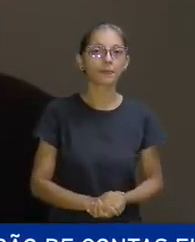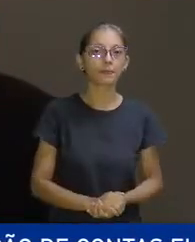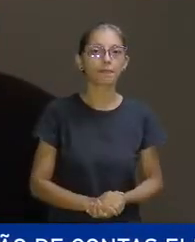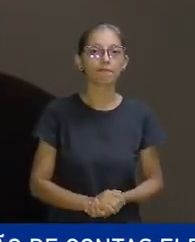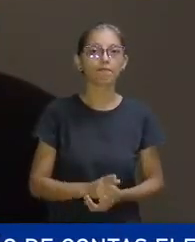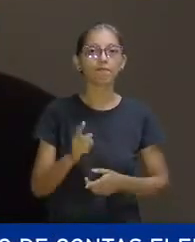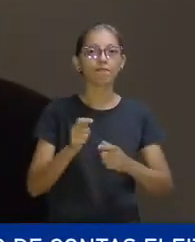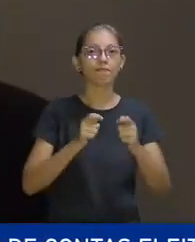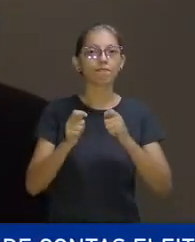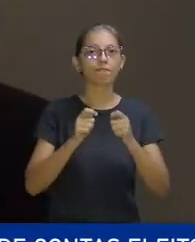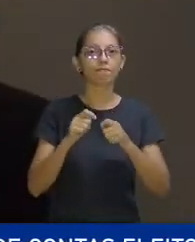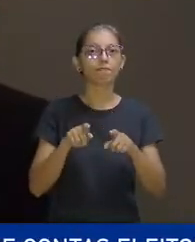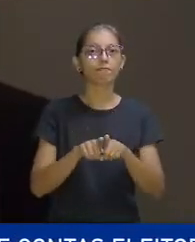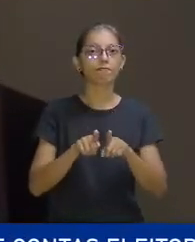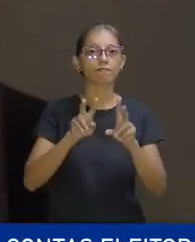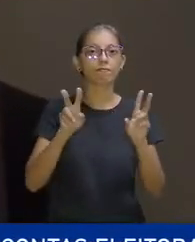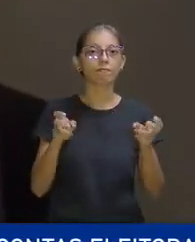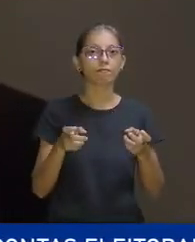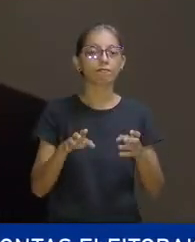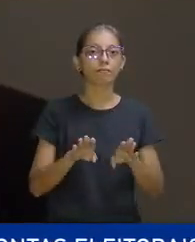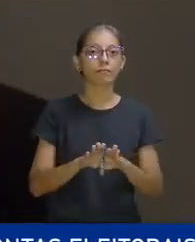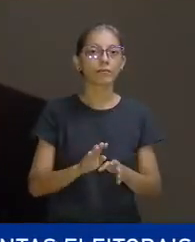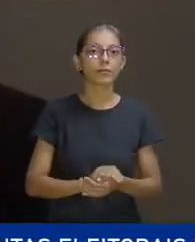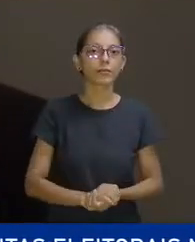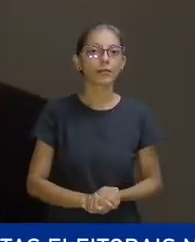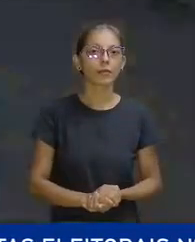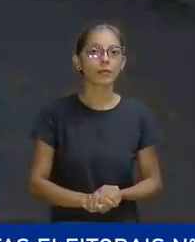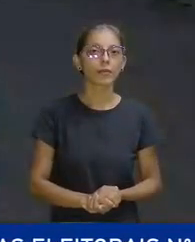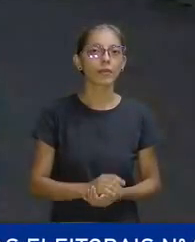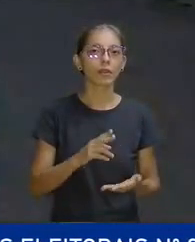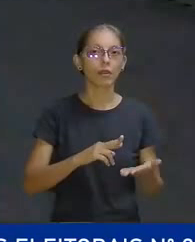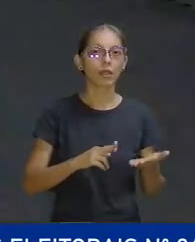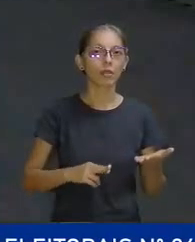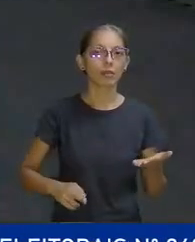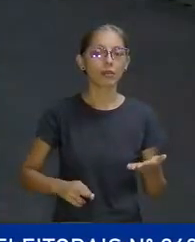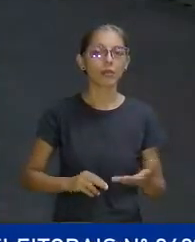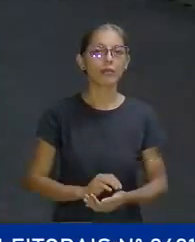da economicidade. Fecho aspas. É o relatório, presidente.